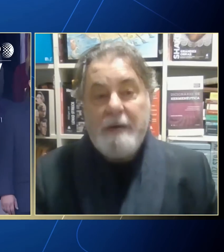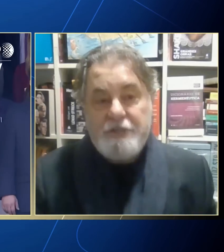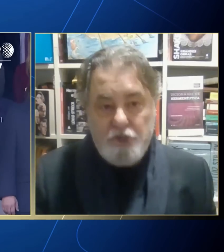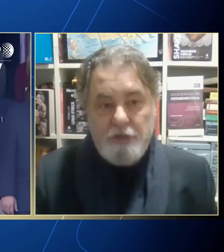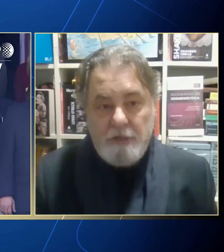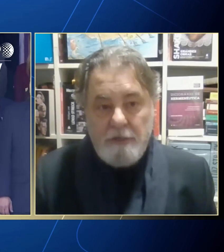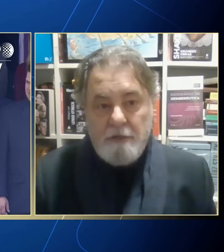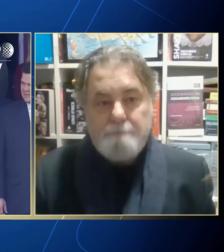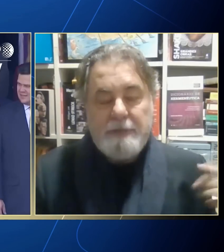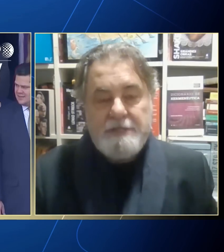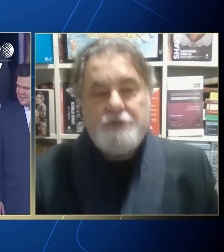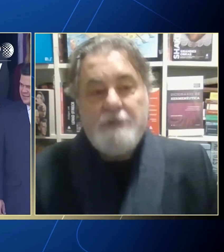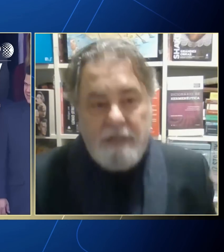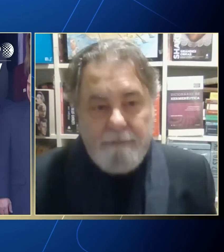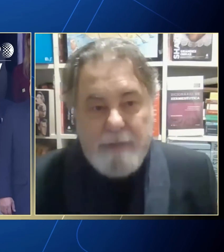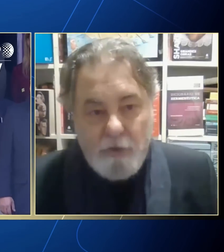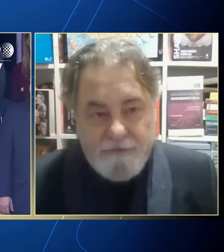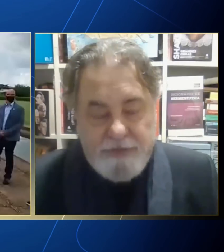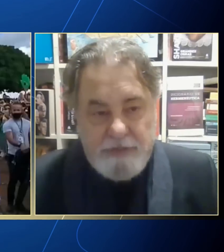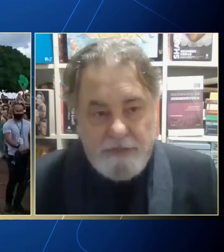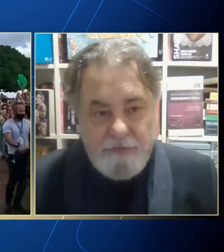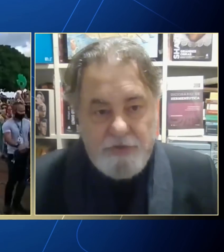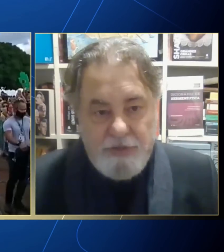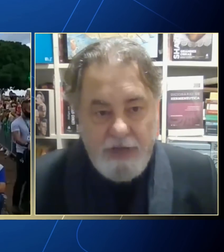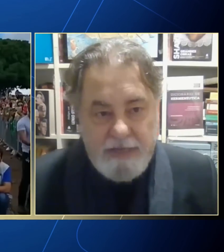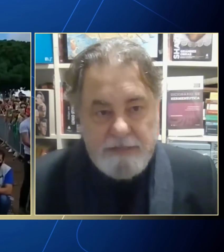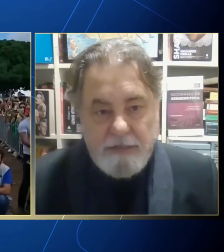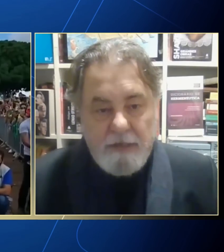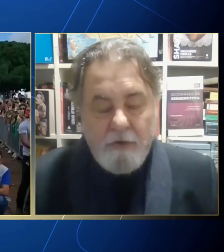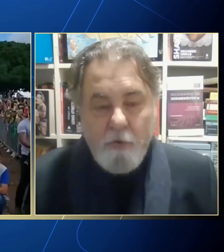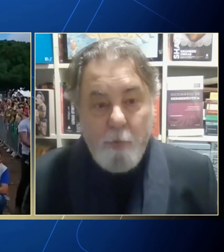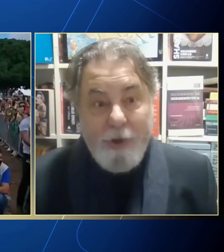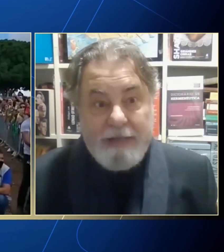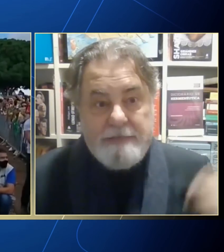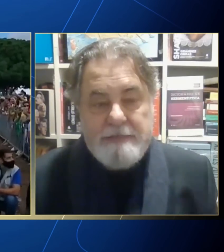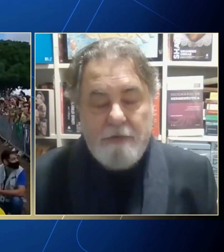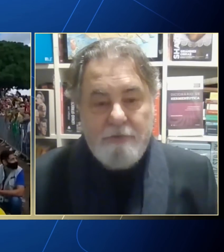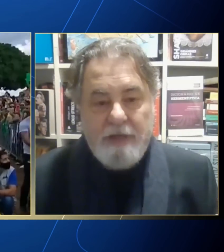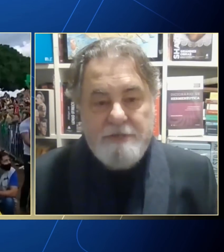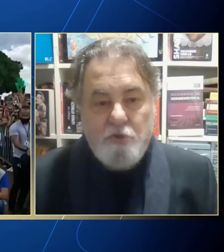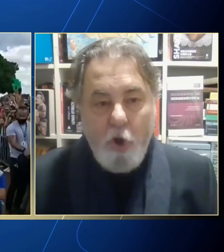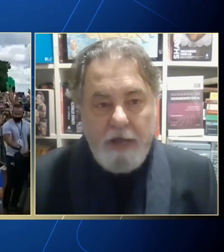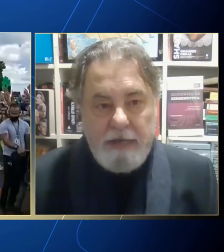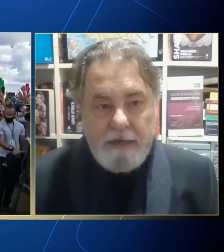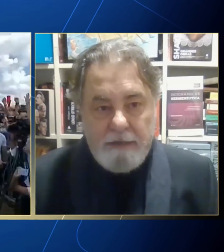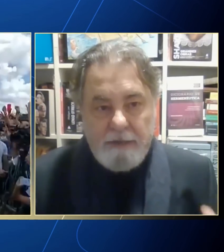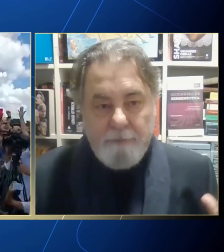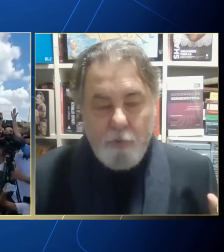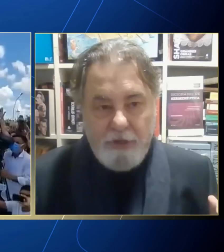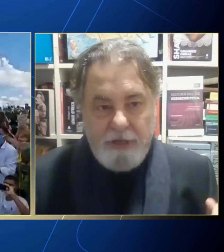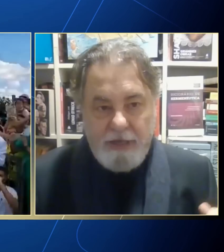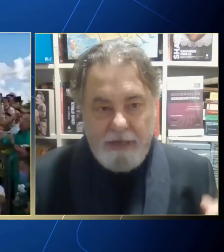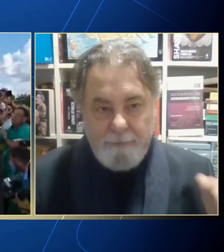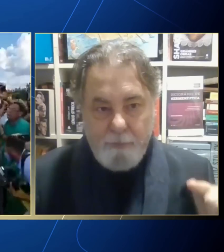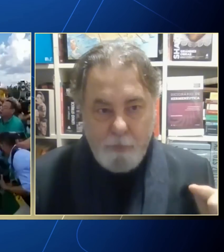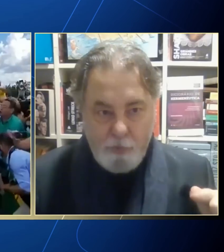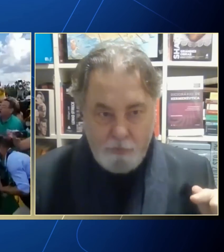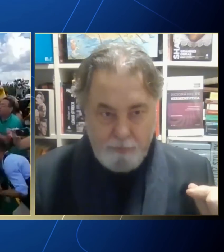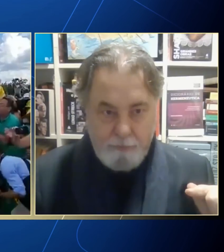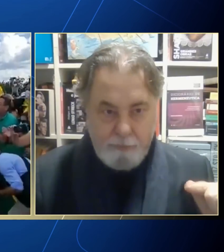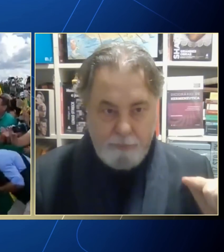trazer o Putsch de 1923 como uma lição da história,